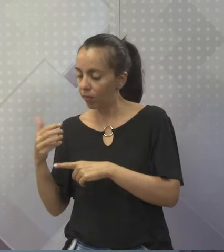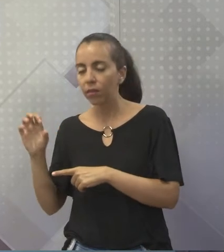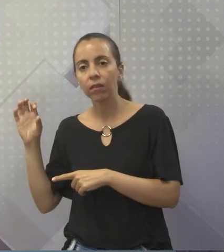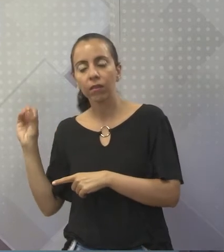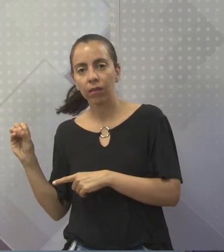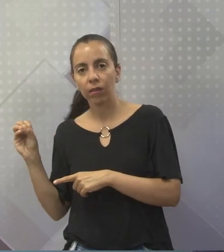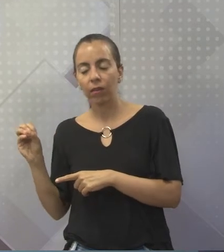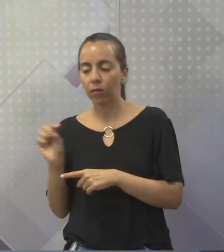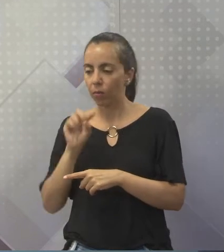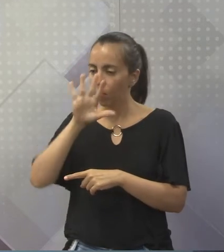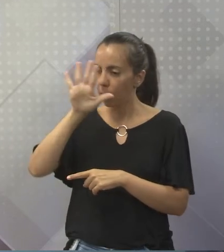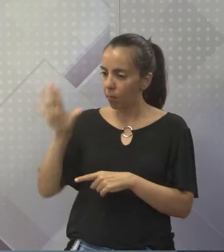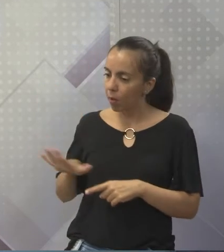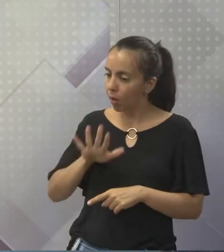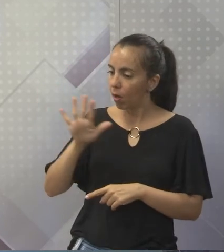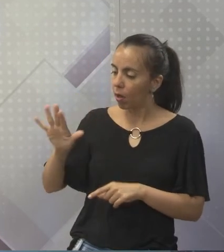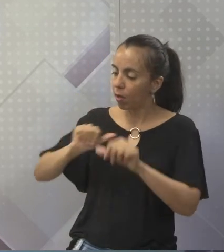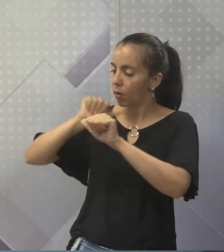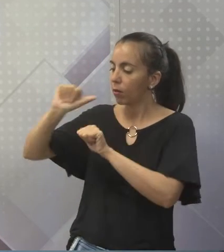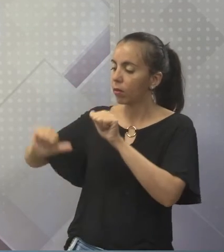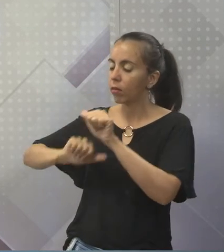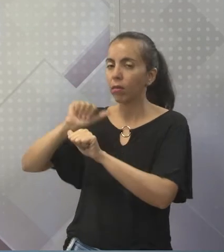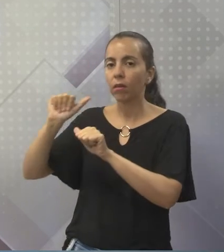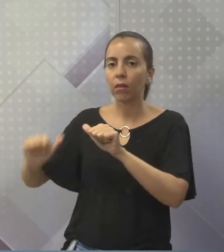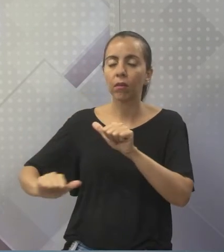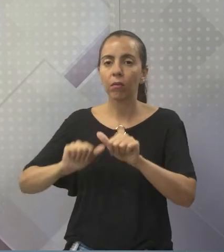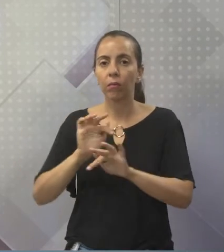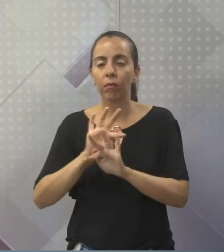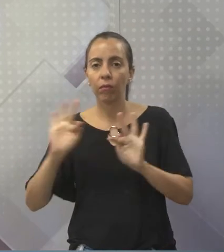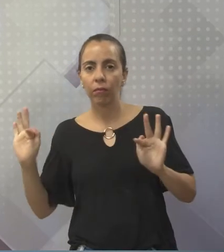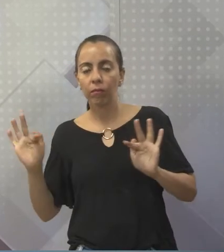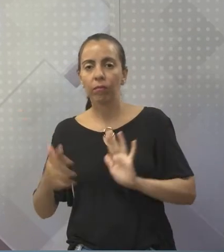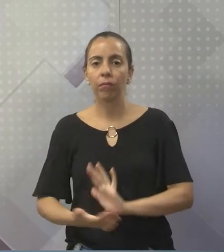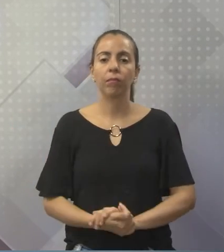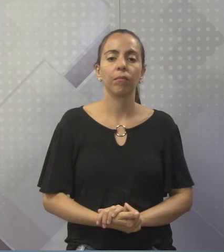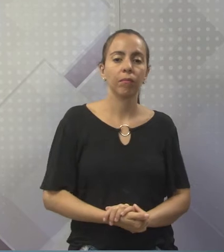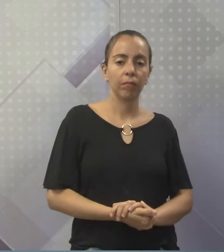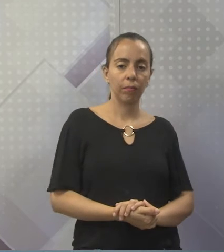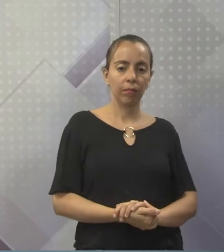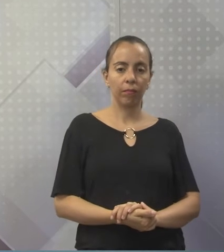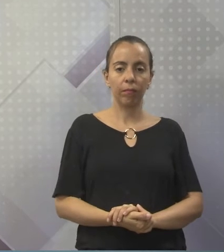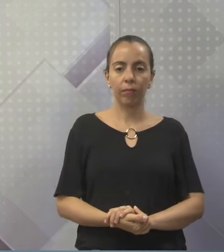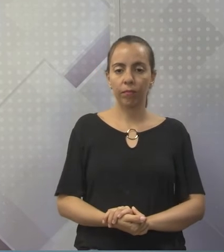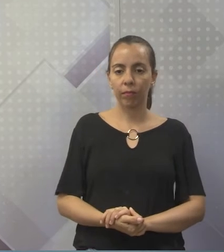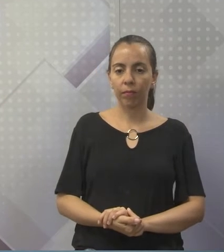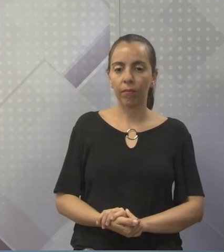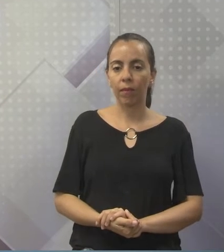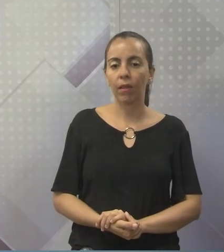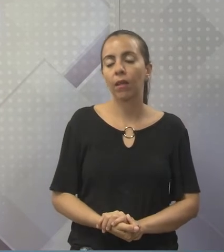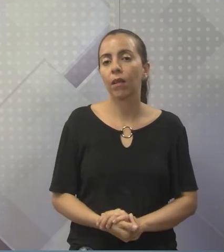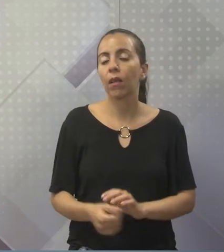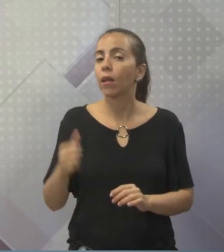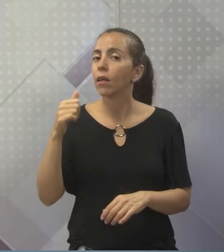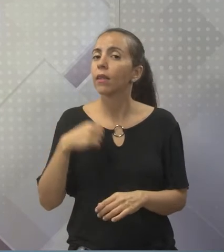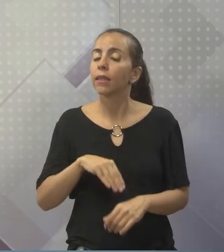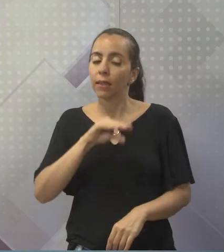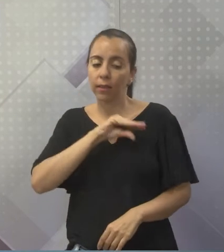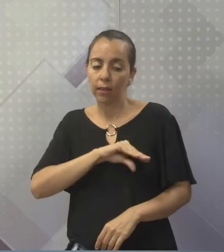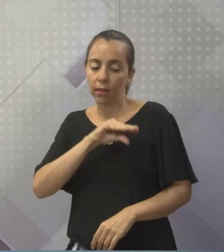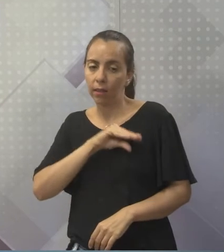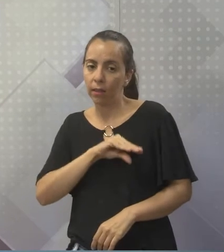essa informação em uma fórmula. O valor que ele vai receber de salário